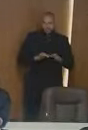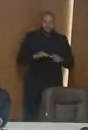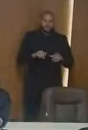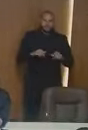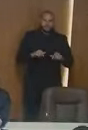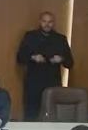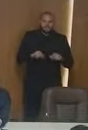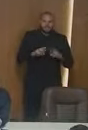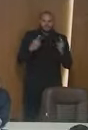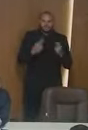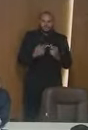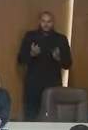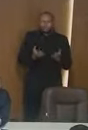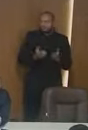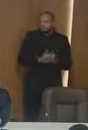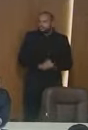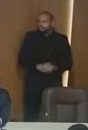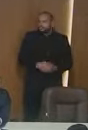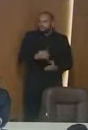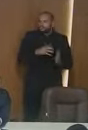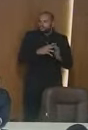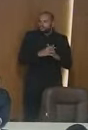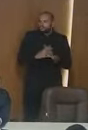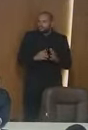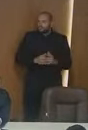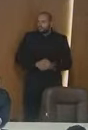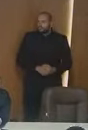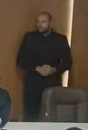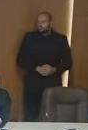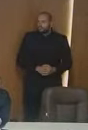eu fiz a confusão, até por